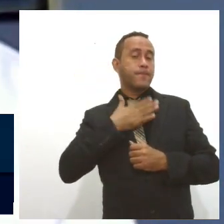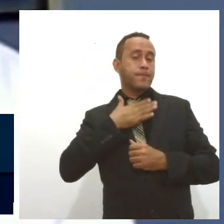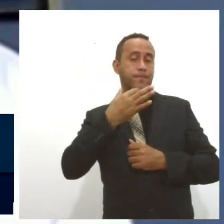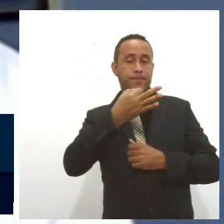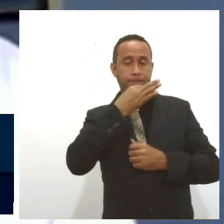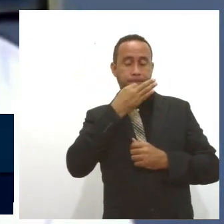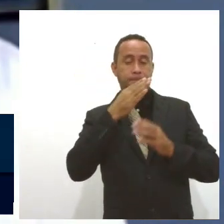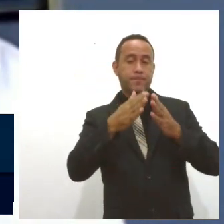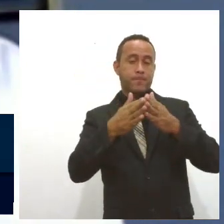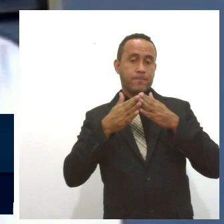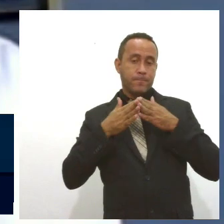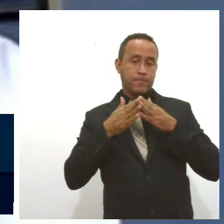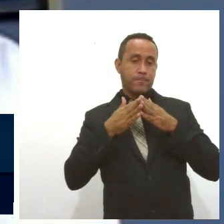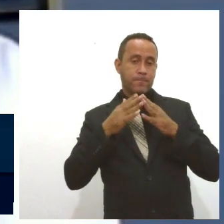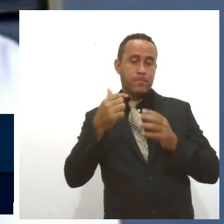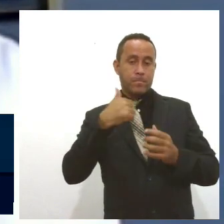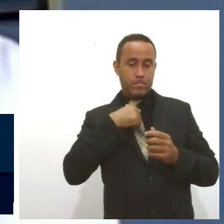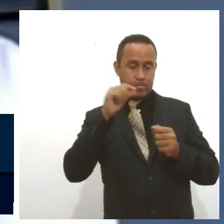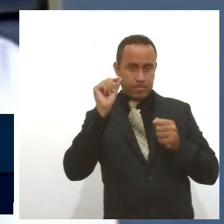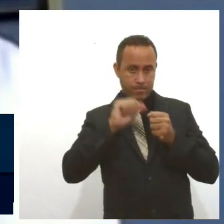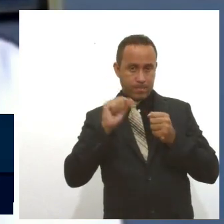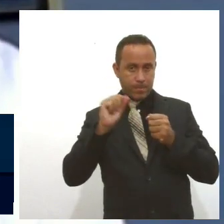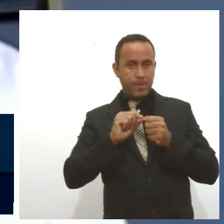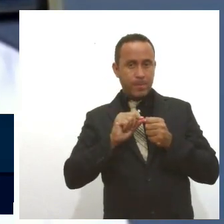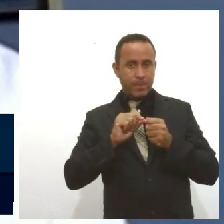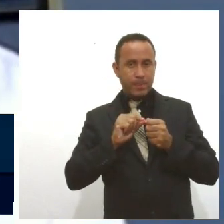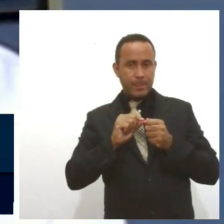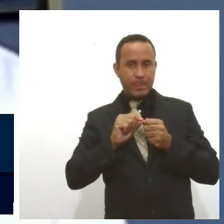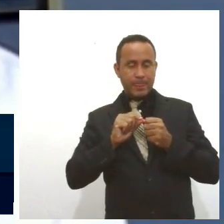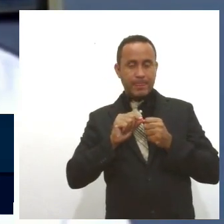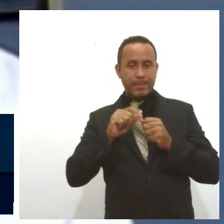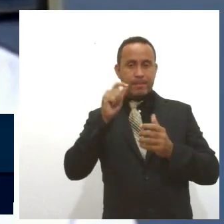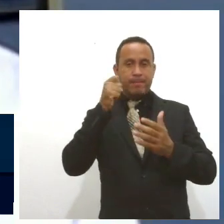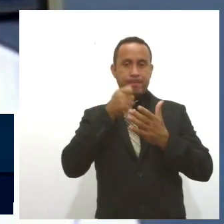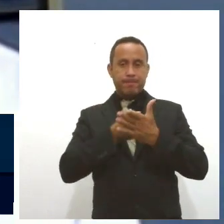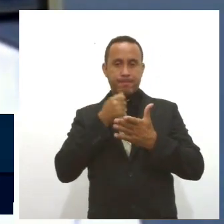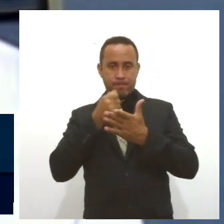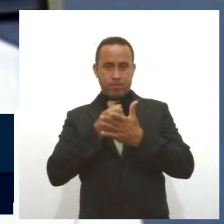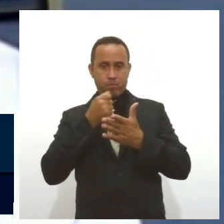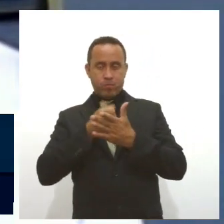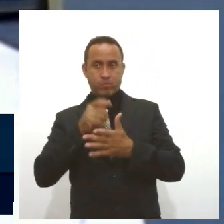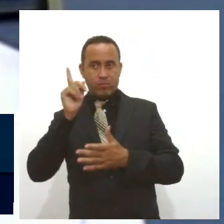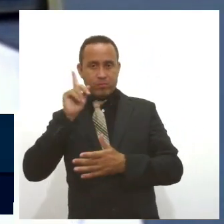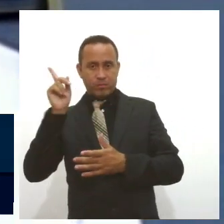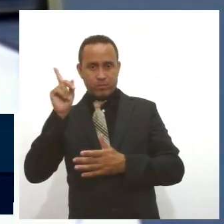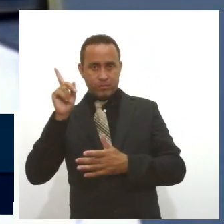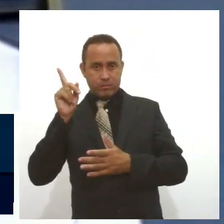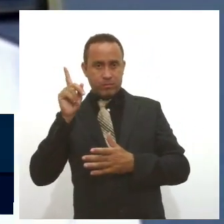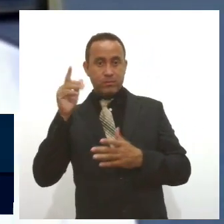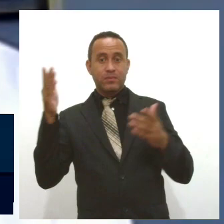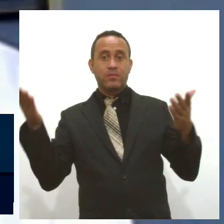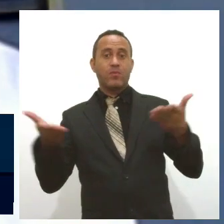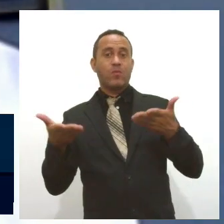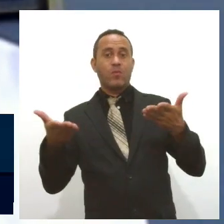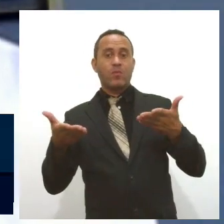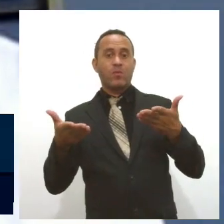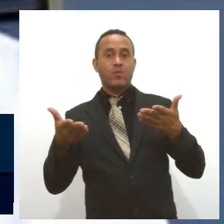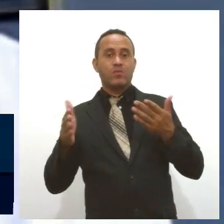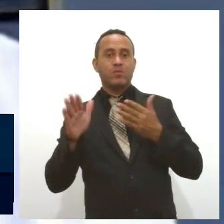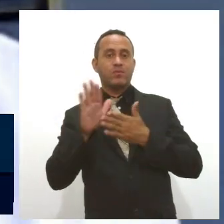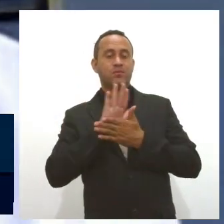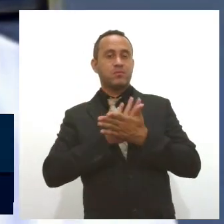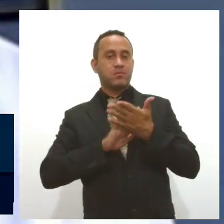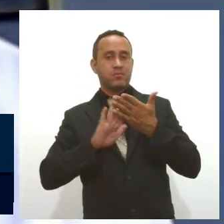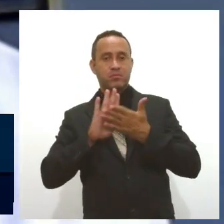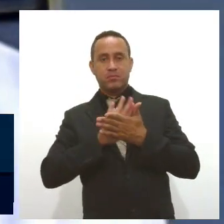apelo que faço? É que os militantes da área de cultura estão colocando que até o momento não houve